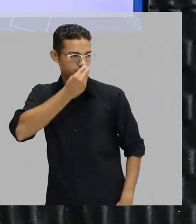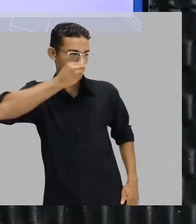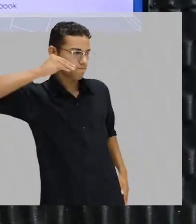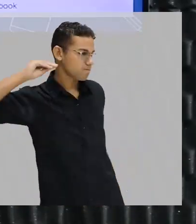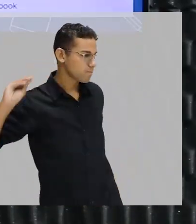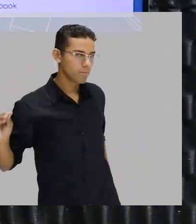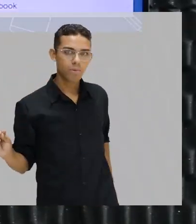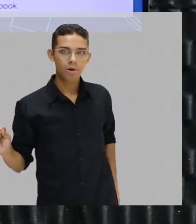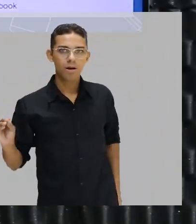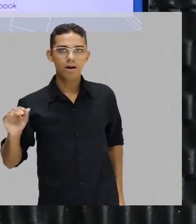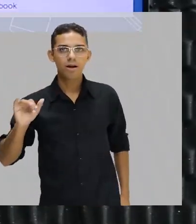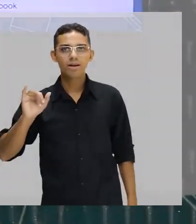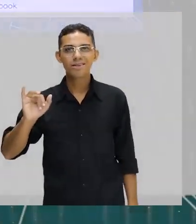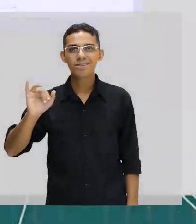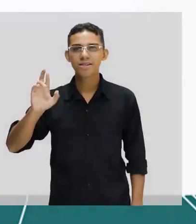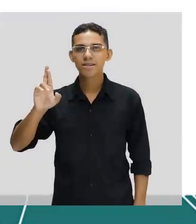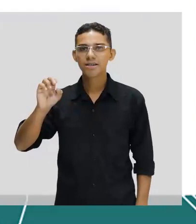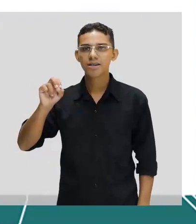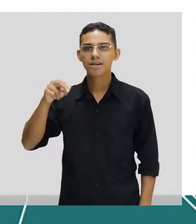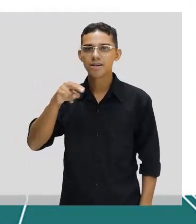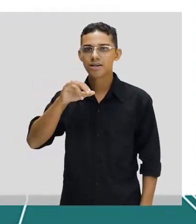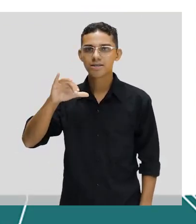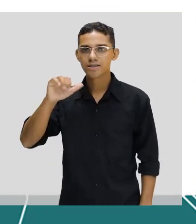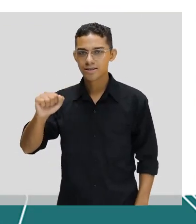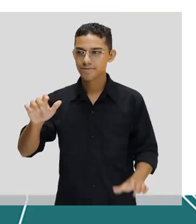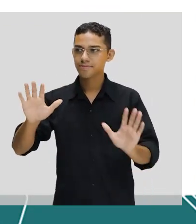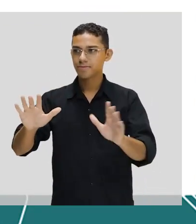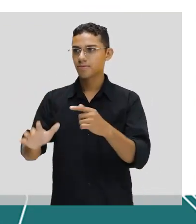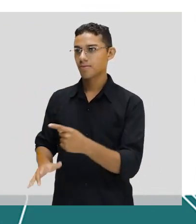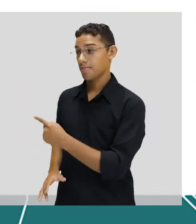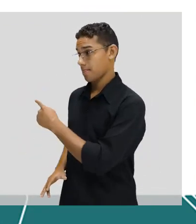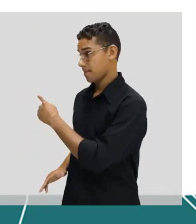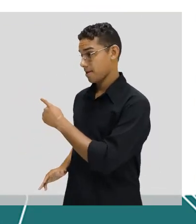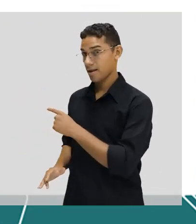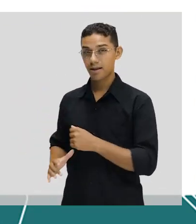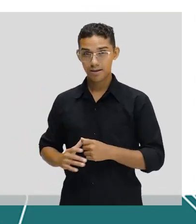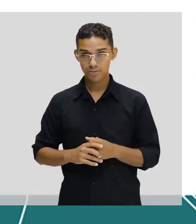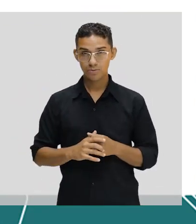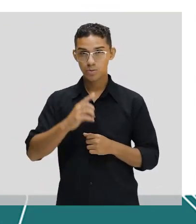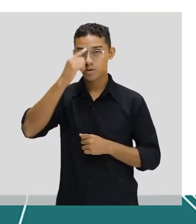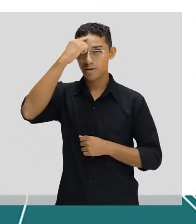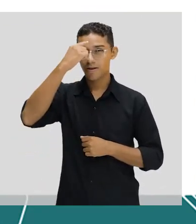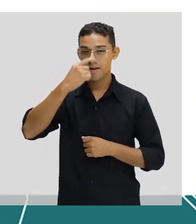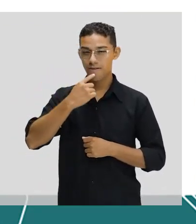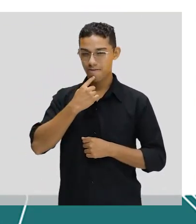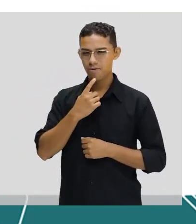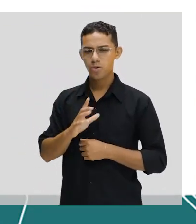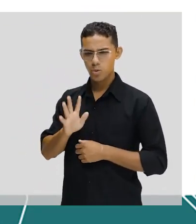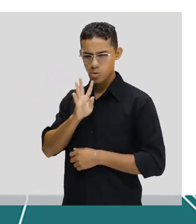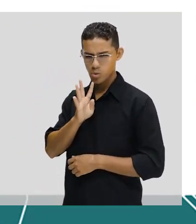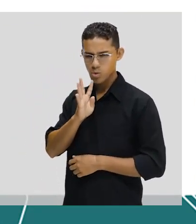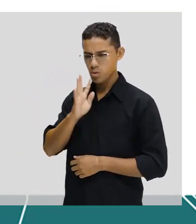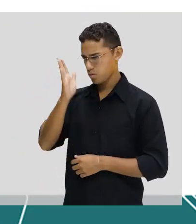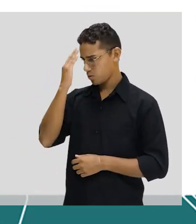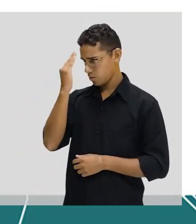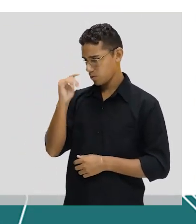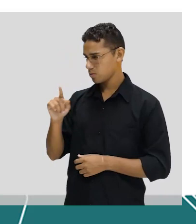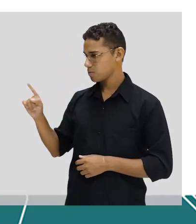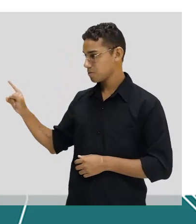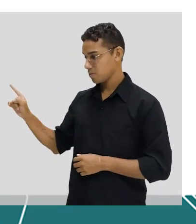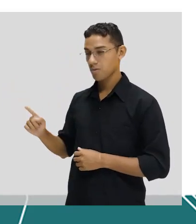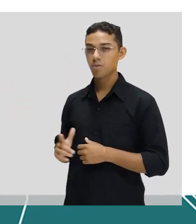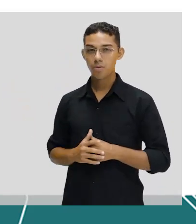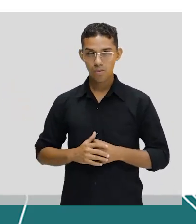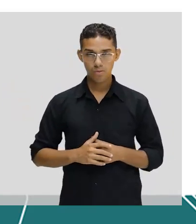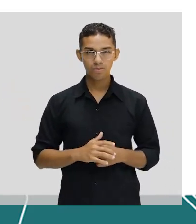né? Aqui eu trouxe uma gravura do Facebook, né? Um personagem bem conhecido da gente. No caso,